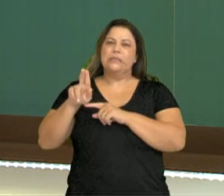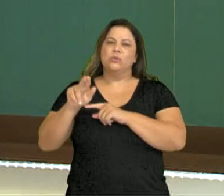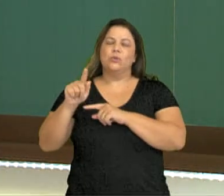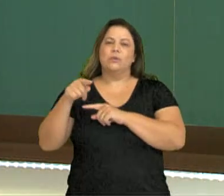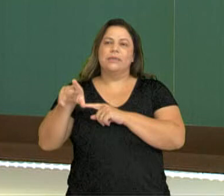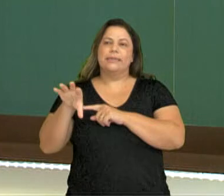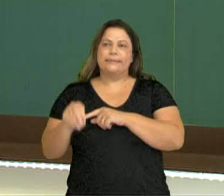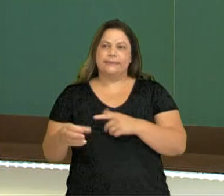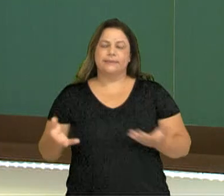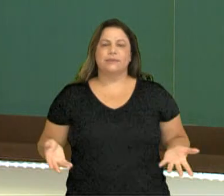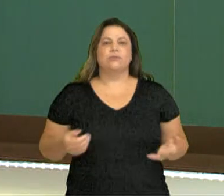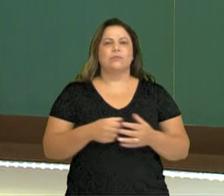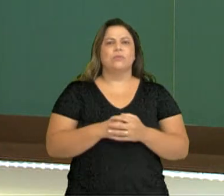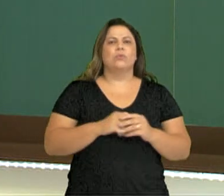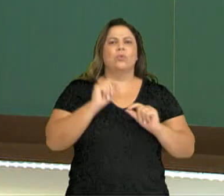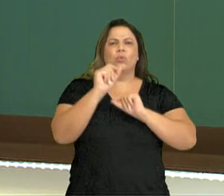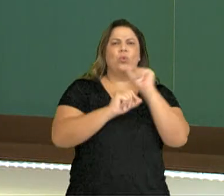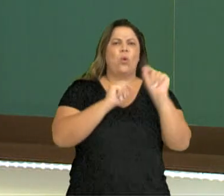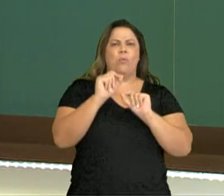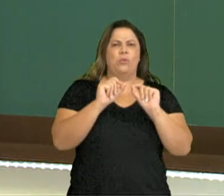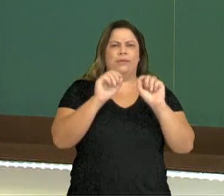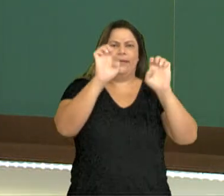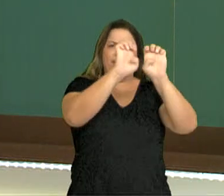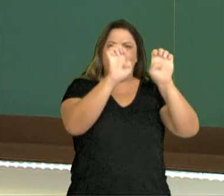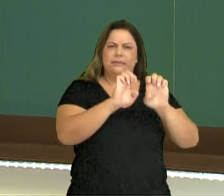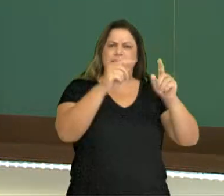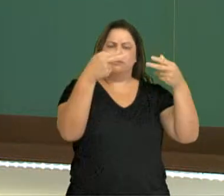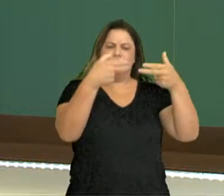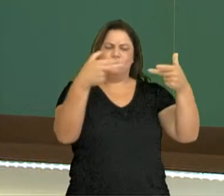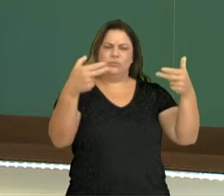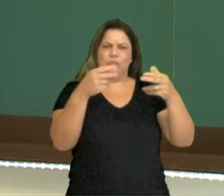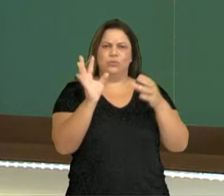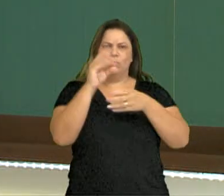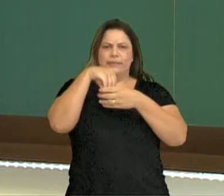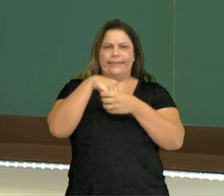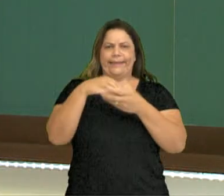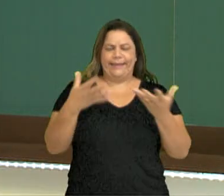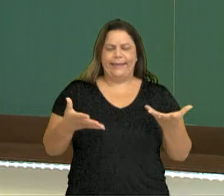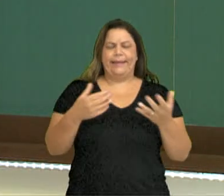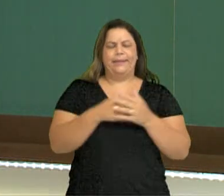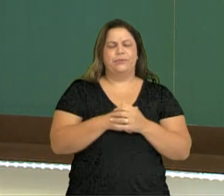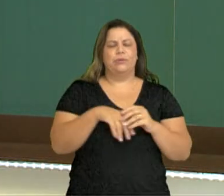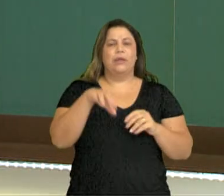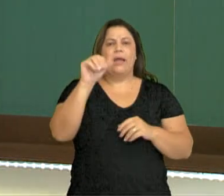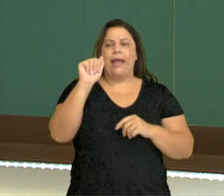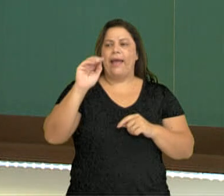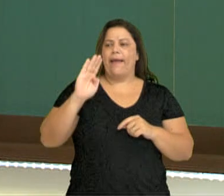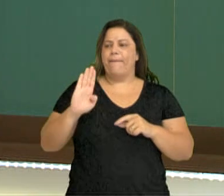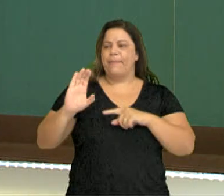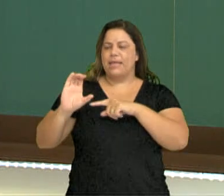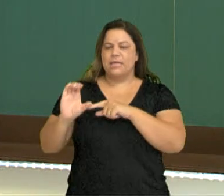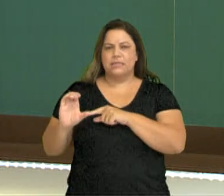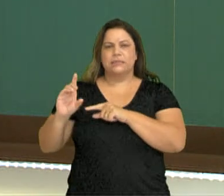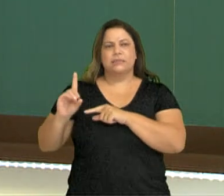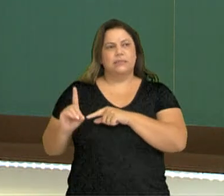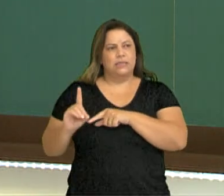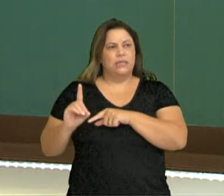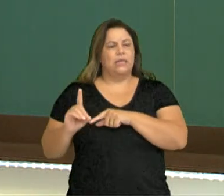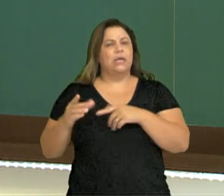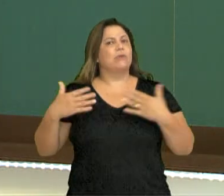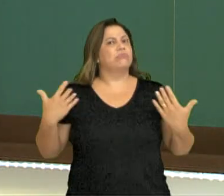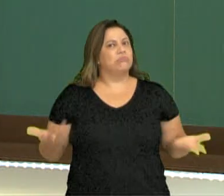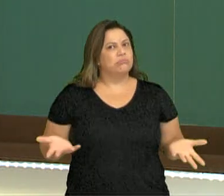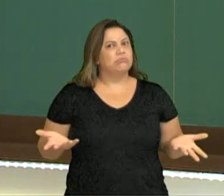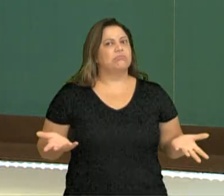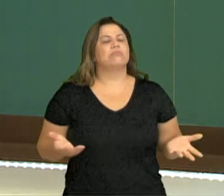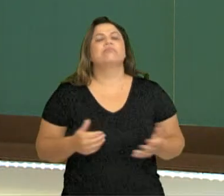conhecida dentro desses seres? Então letra A, vacúolos contráteis, B, pseudópodes, C, flagelos ou